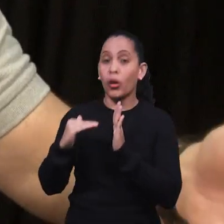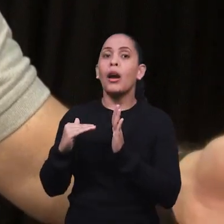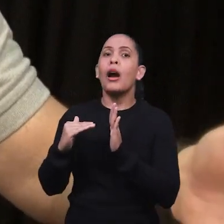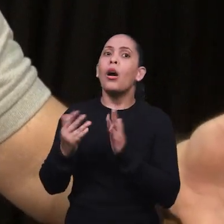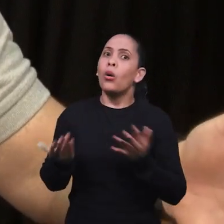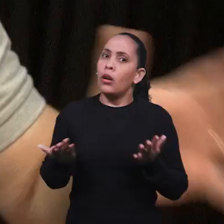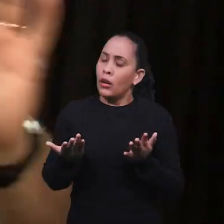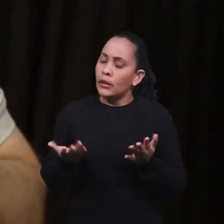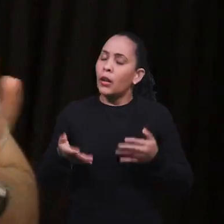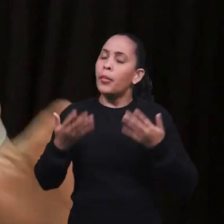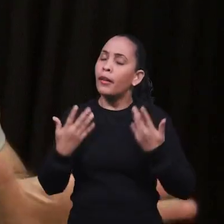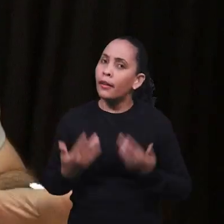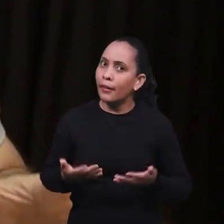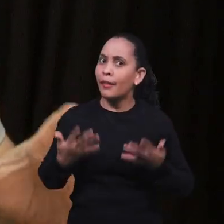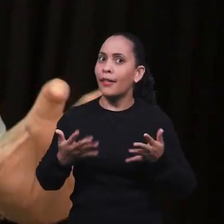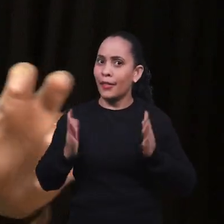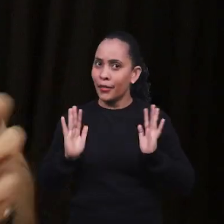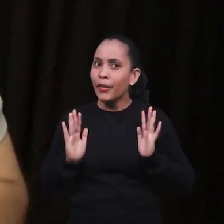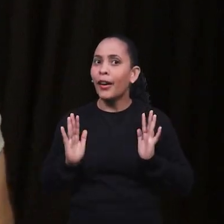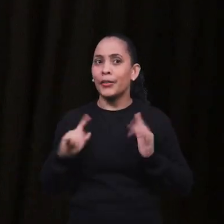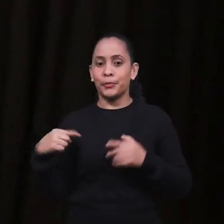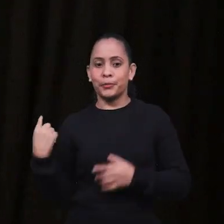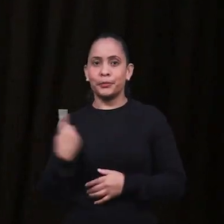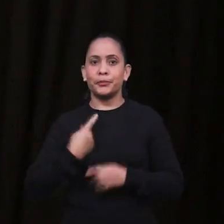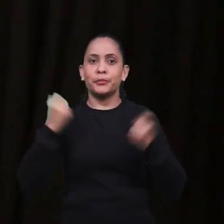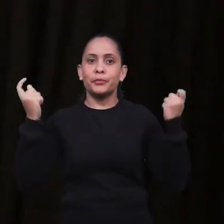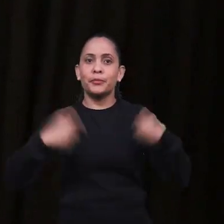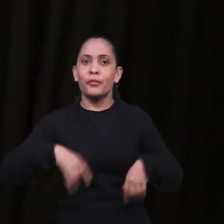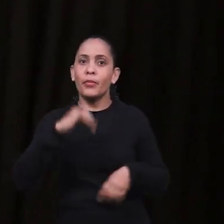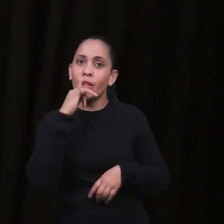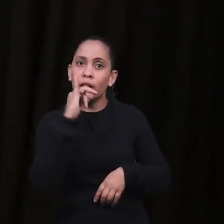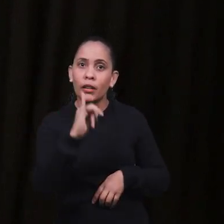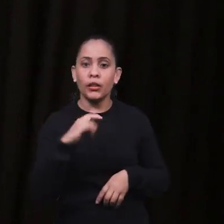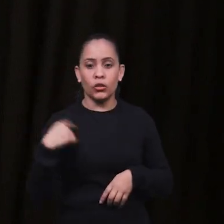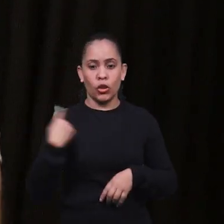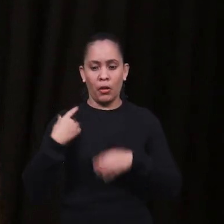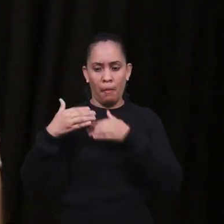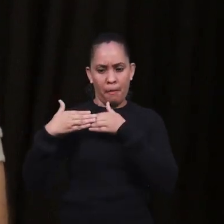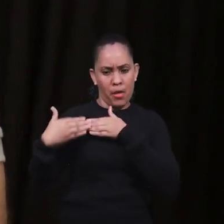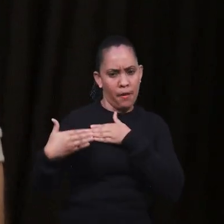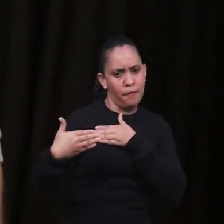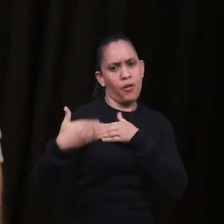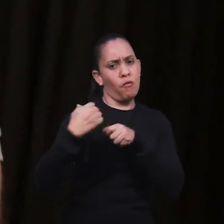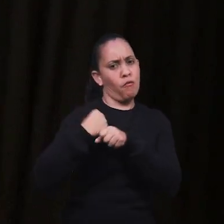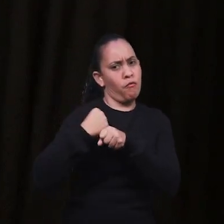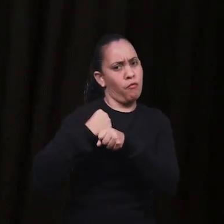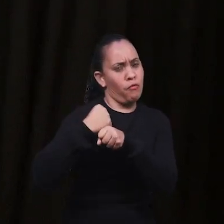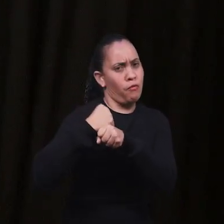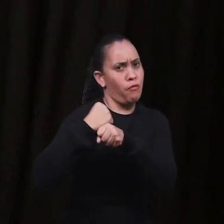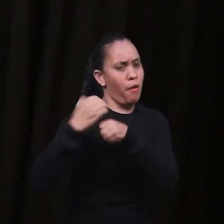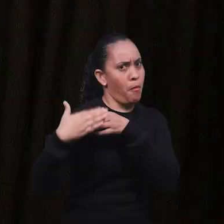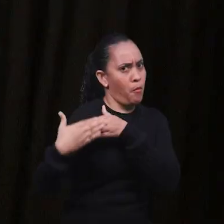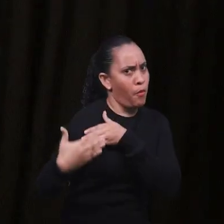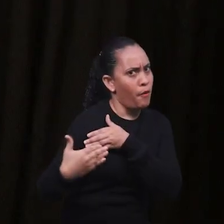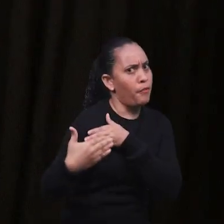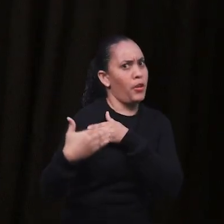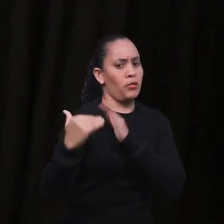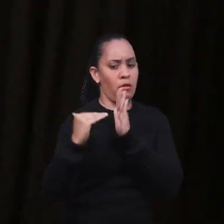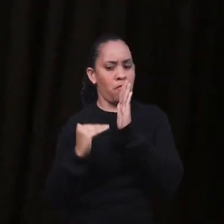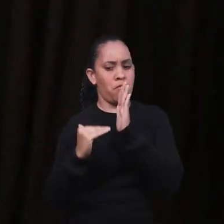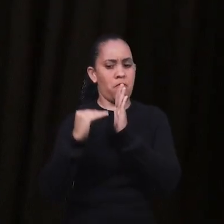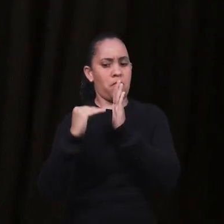dá tranquilidade ao produtor, isso é fato. Então, o que a gente pode falar aqui hoje é que nós vamos ter pela frente, durante muitos